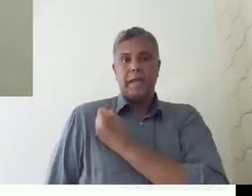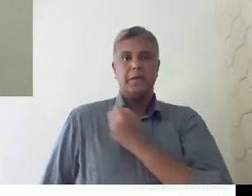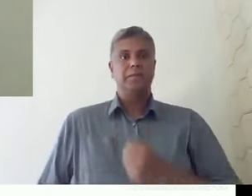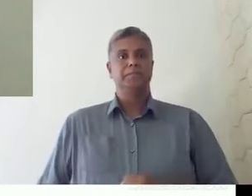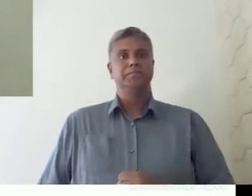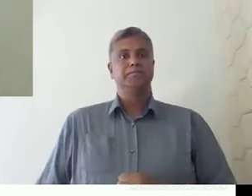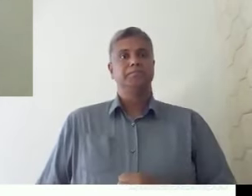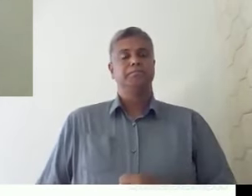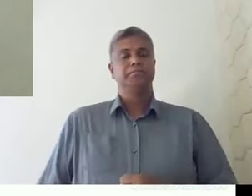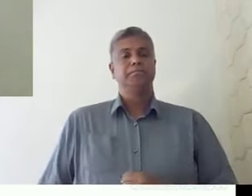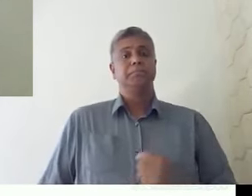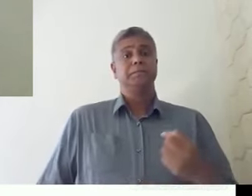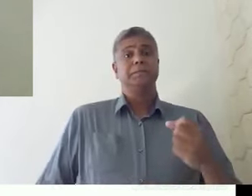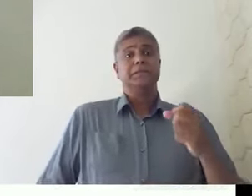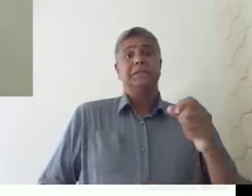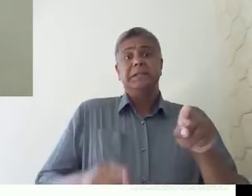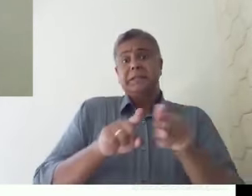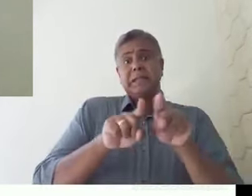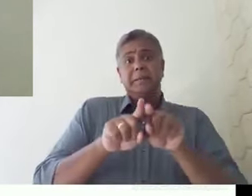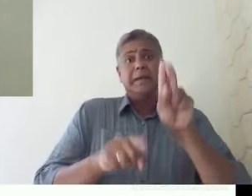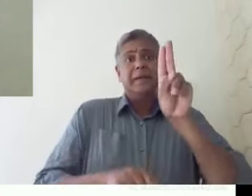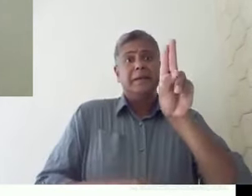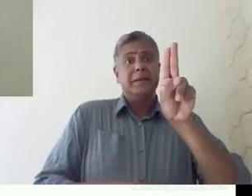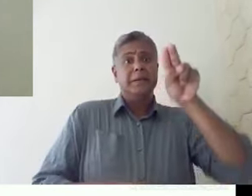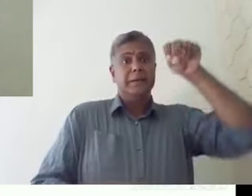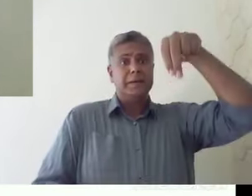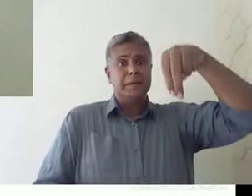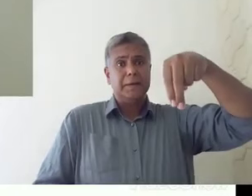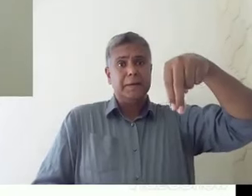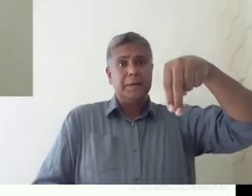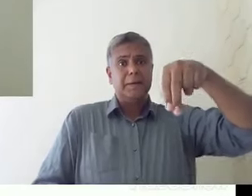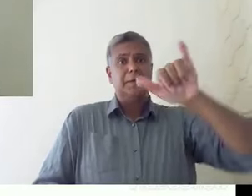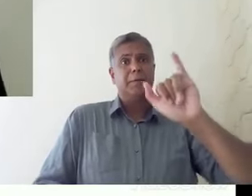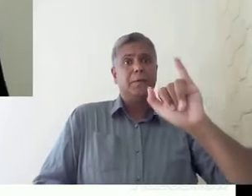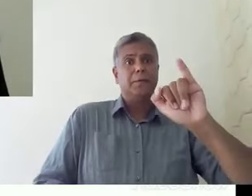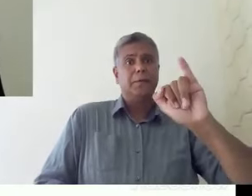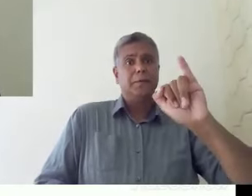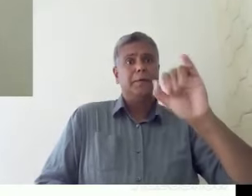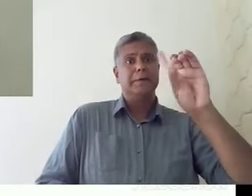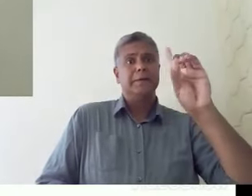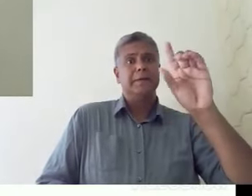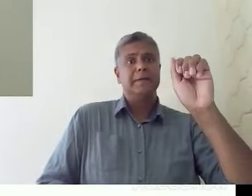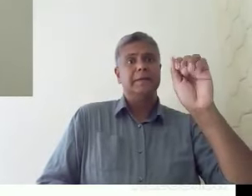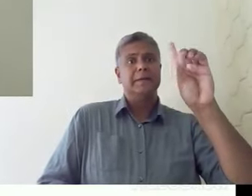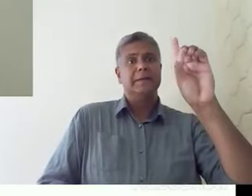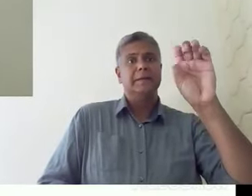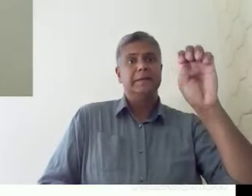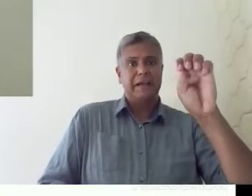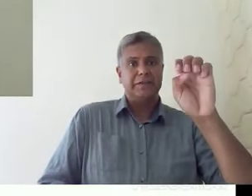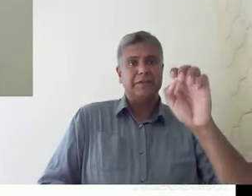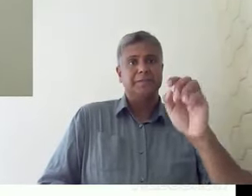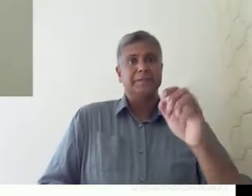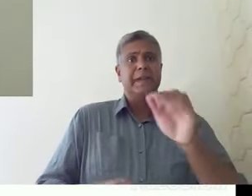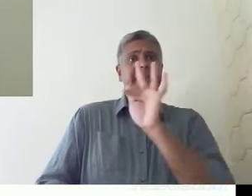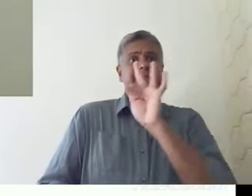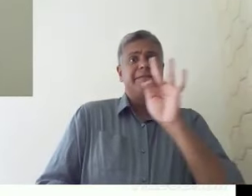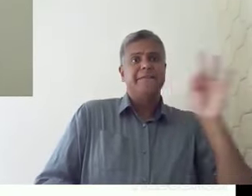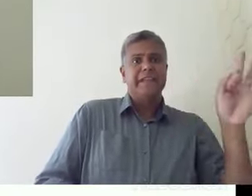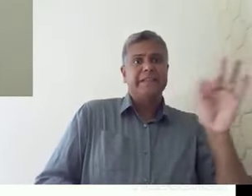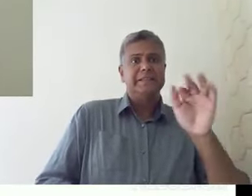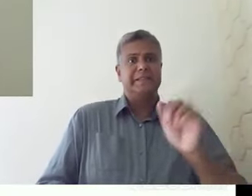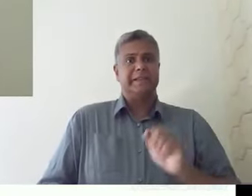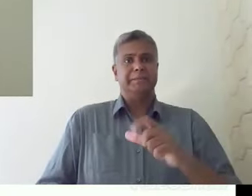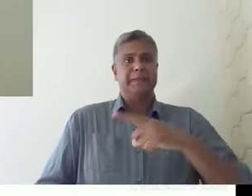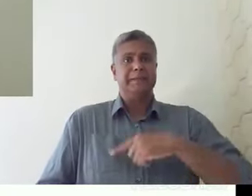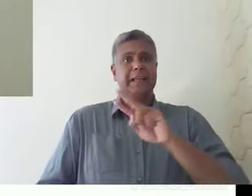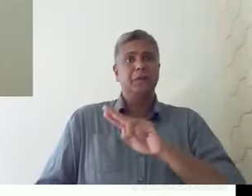valor numérico e de uma unidade. Essa grandeza na física, apesar de a gente